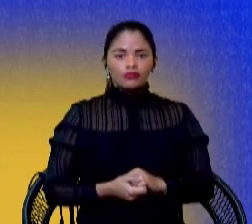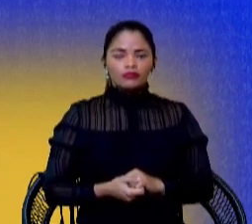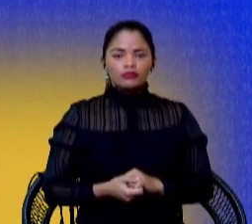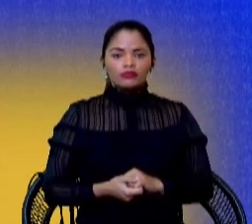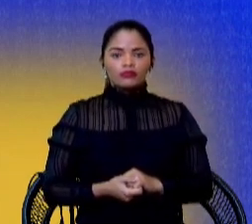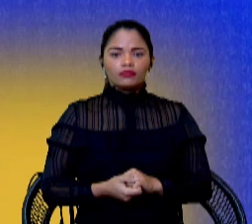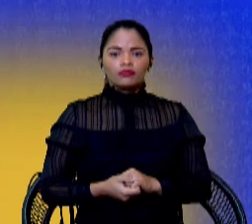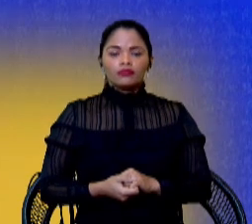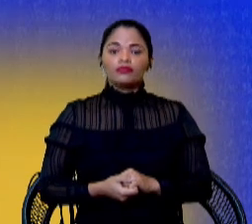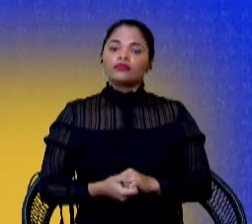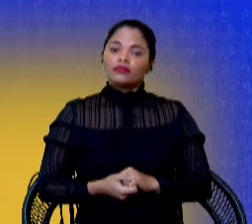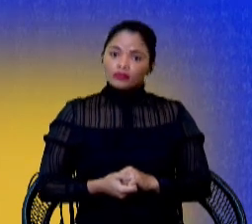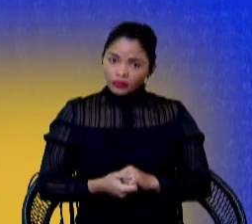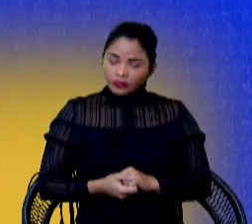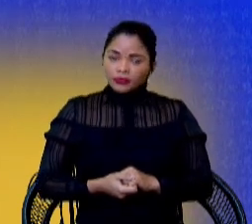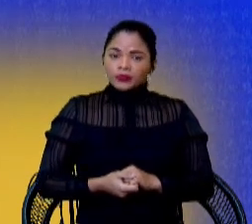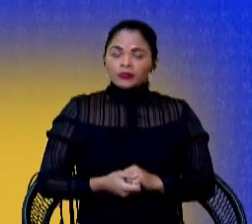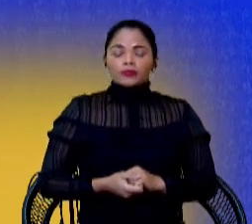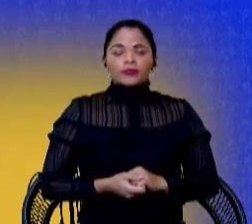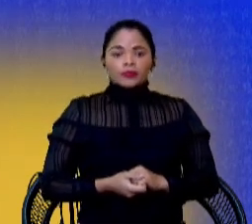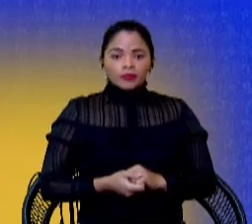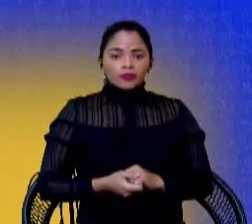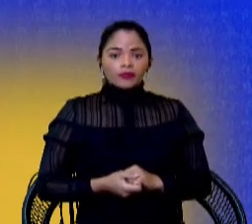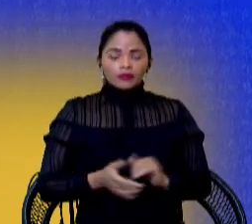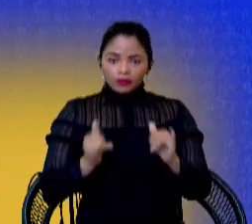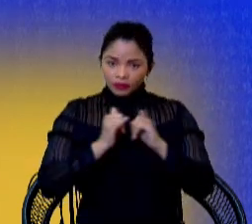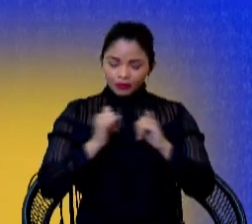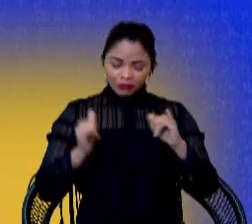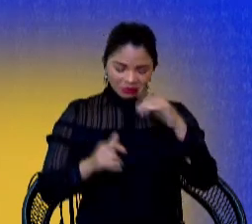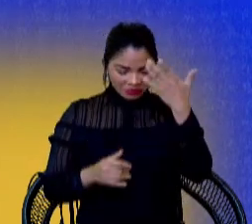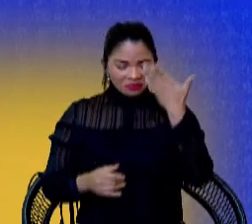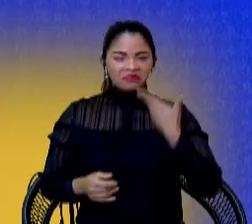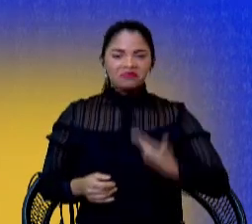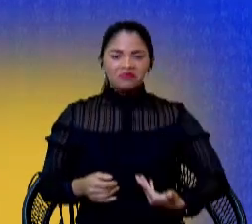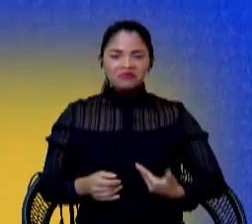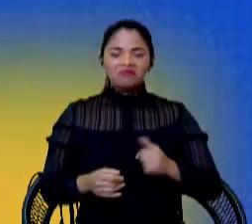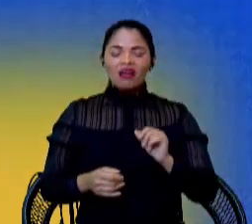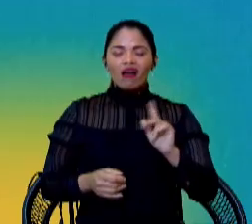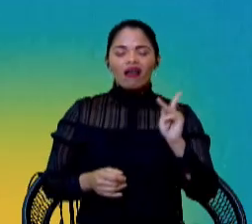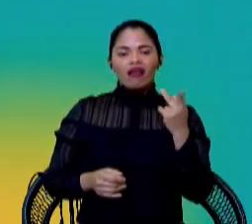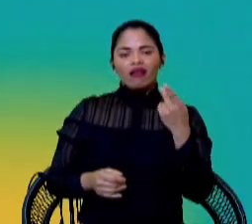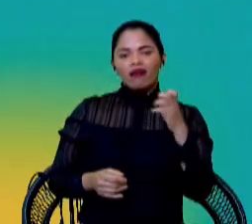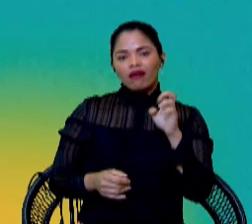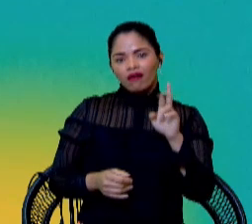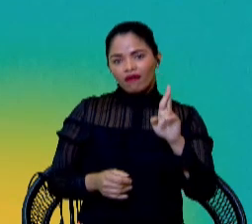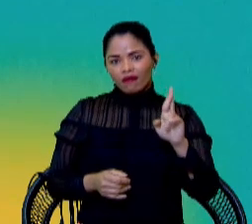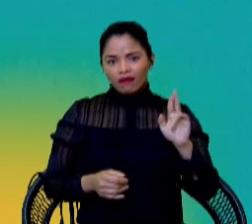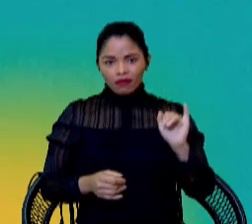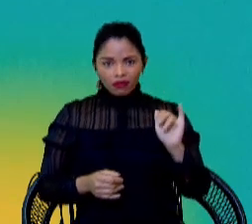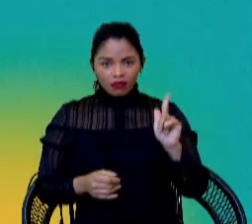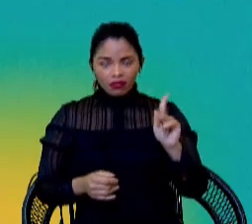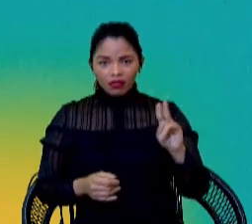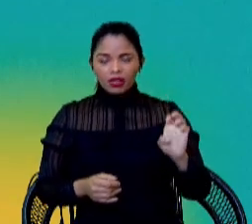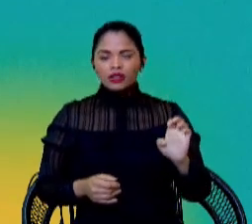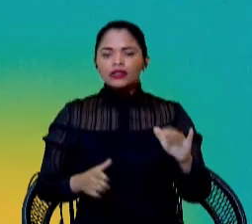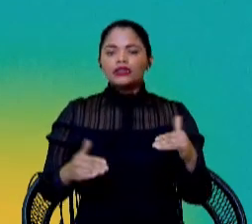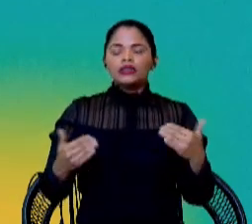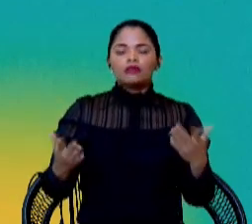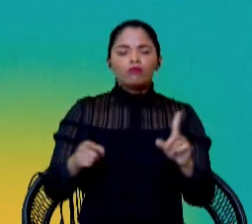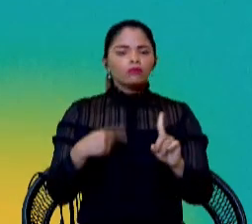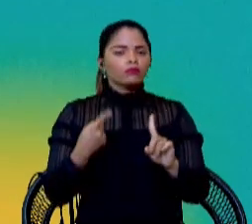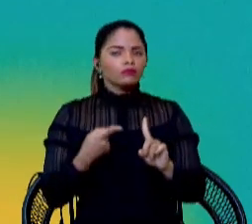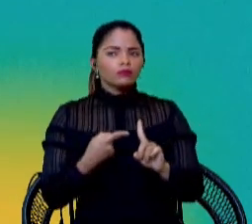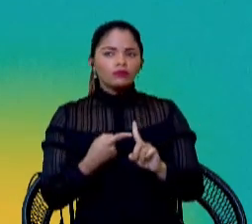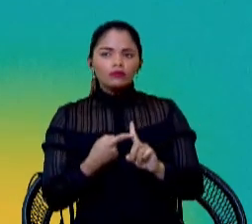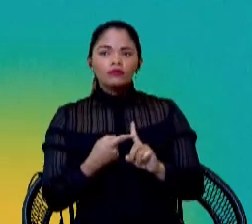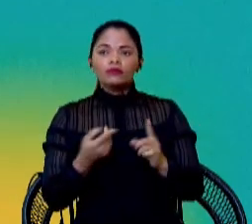Perfeito, gente. Então, vamos lá, gente. Então, já falei quem eu sou, né? Meu nome é Henrique. Então, qual que é a nossa ideia aqui, tá,